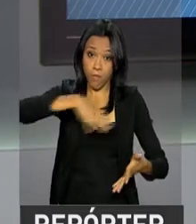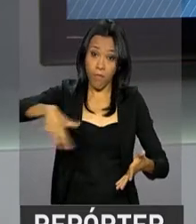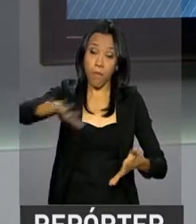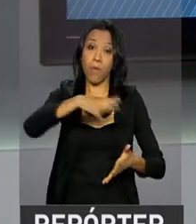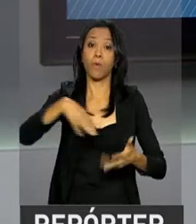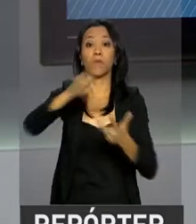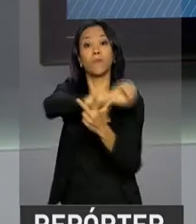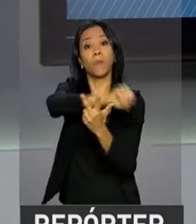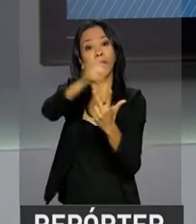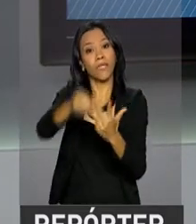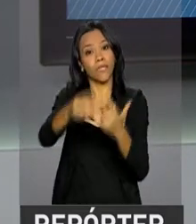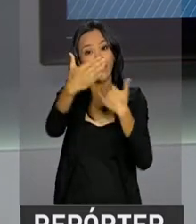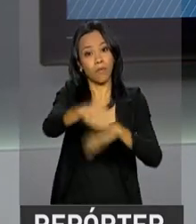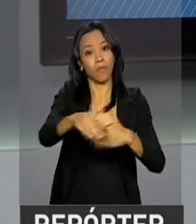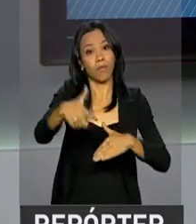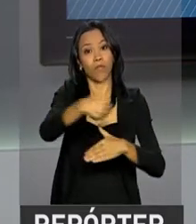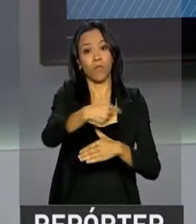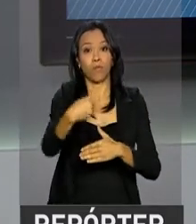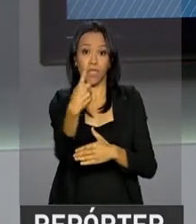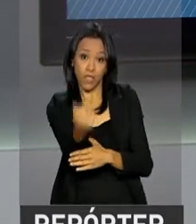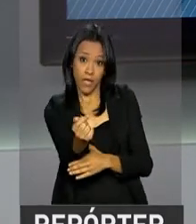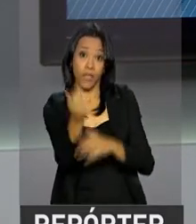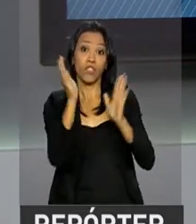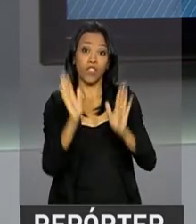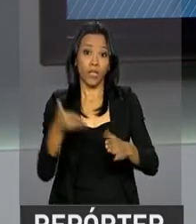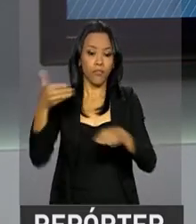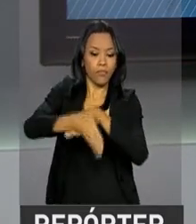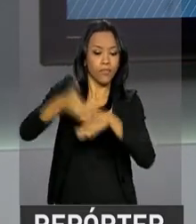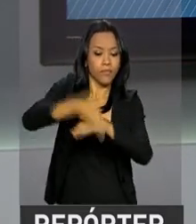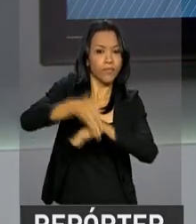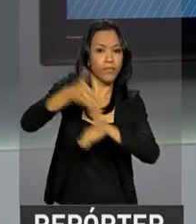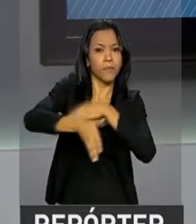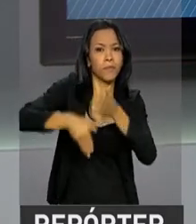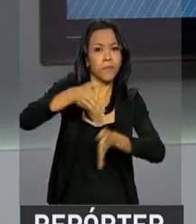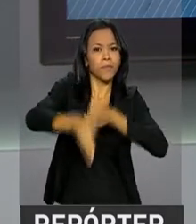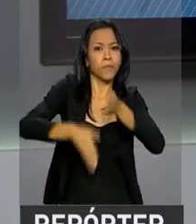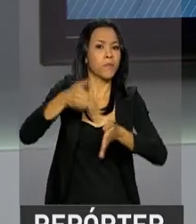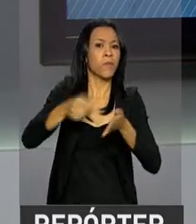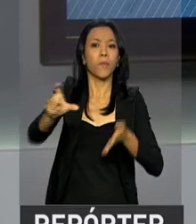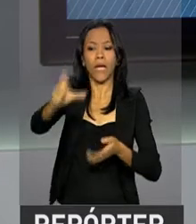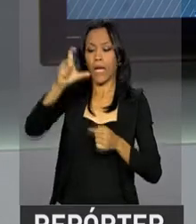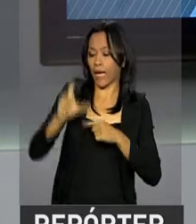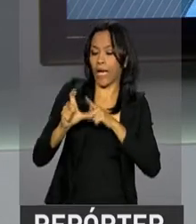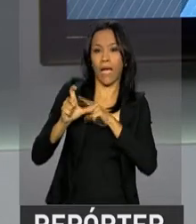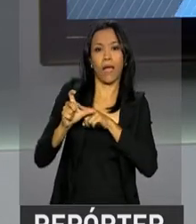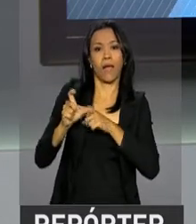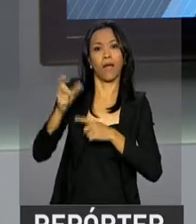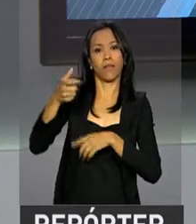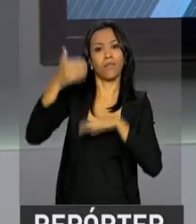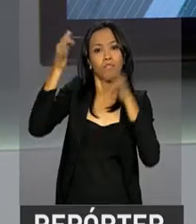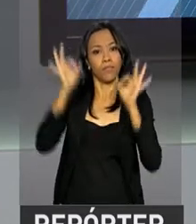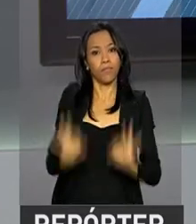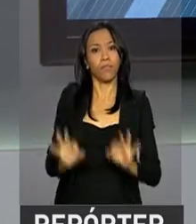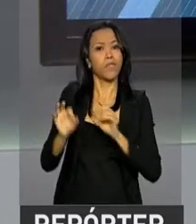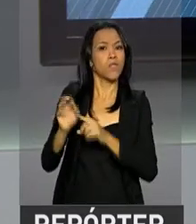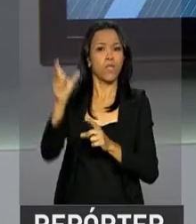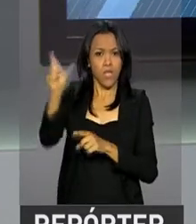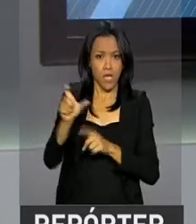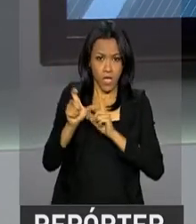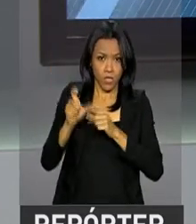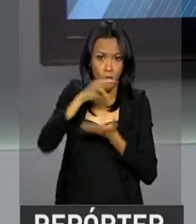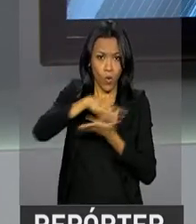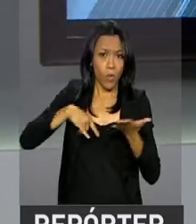enem de 2017 já estão acessando pela internet o cartão de confirmação o documento traz todas as informações